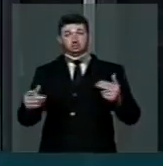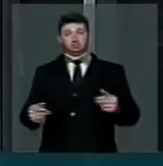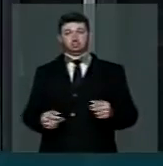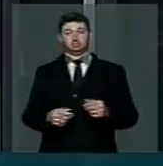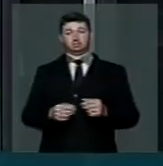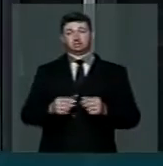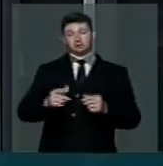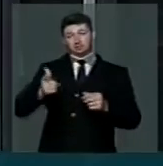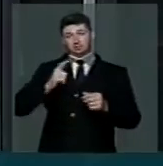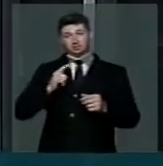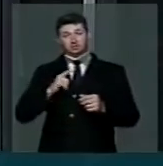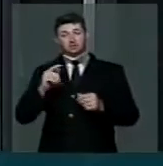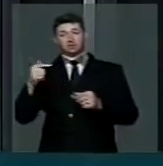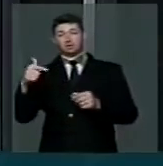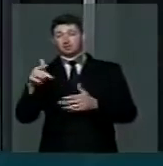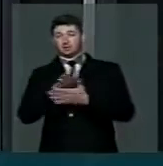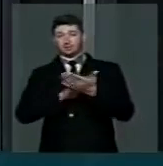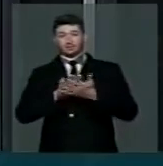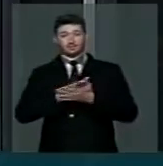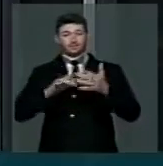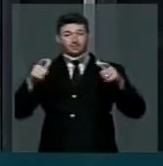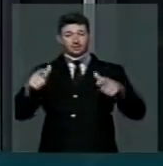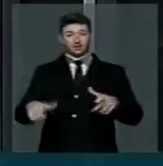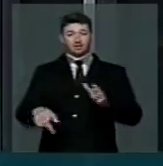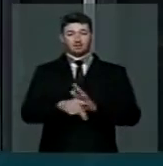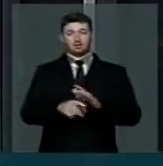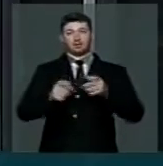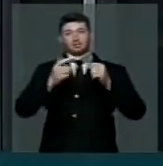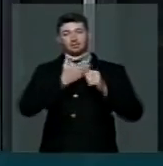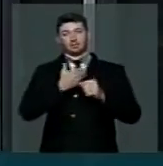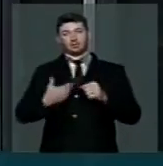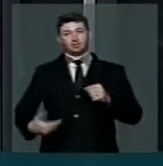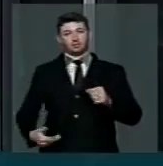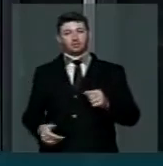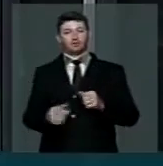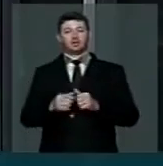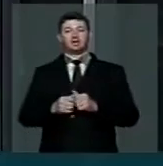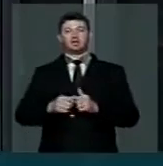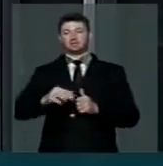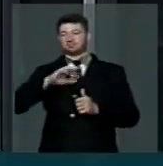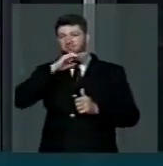não haverá definitivamente lugar para governantes